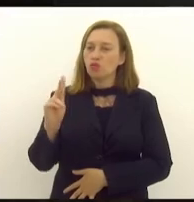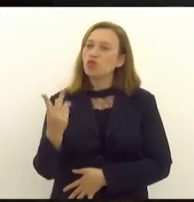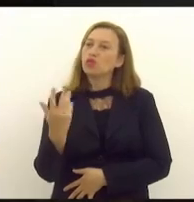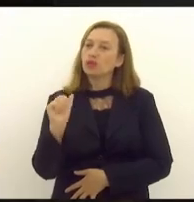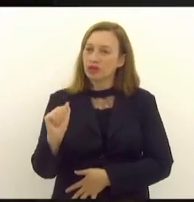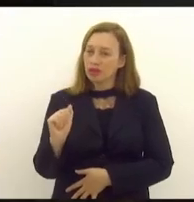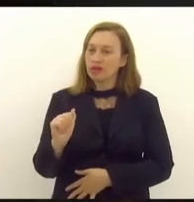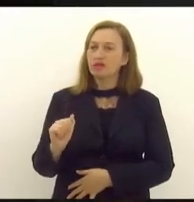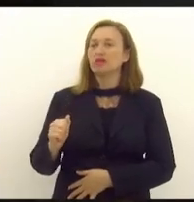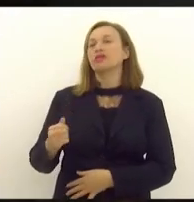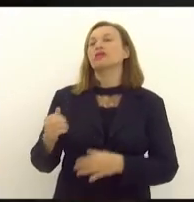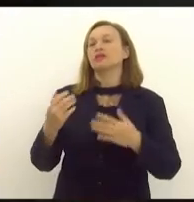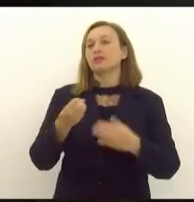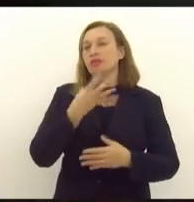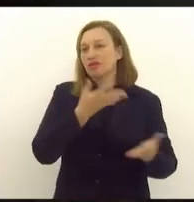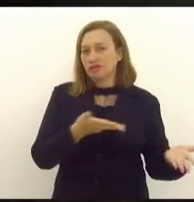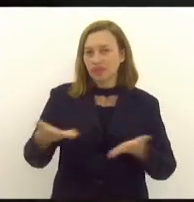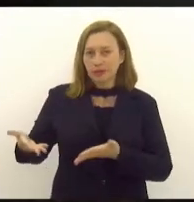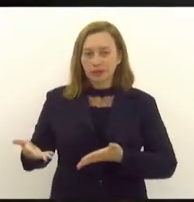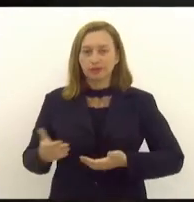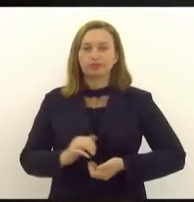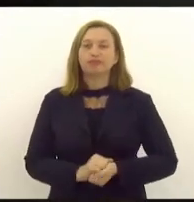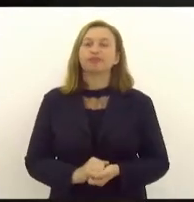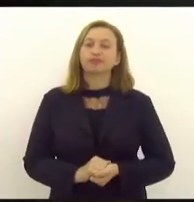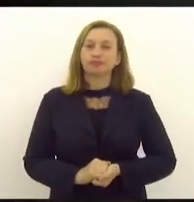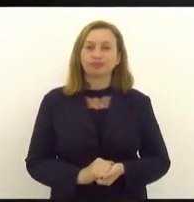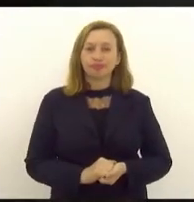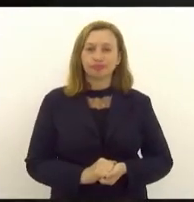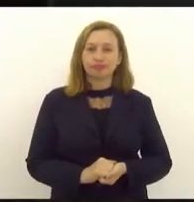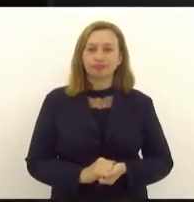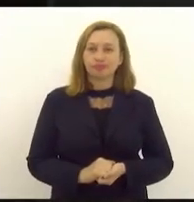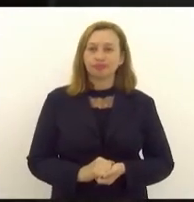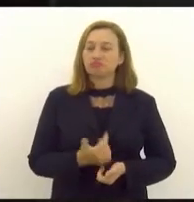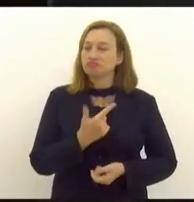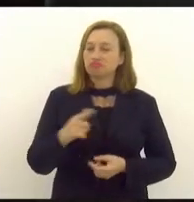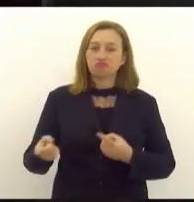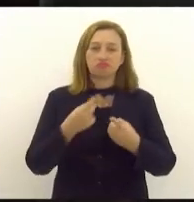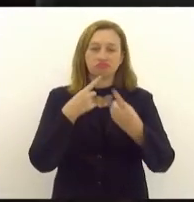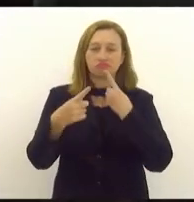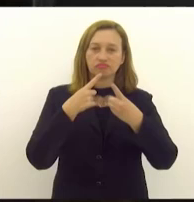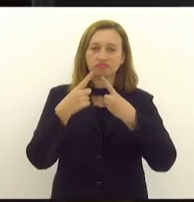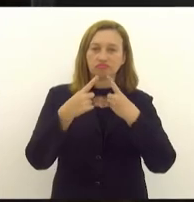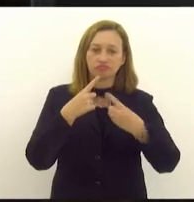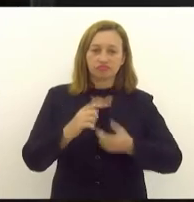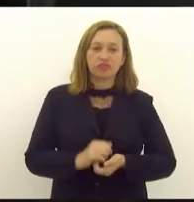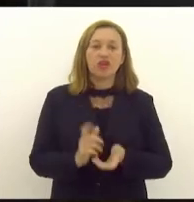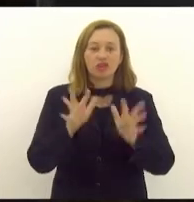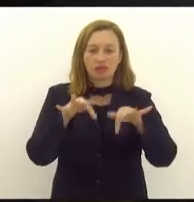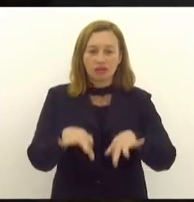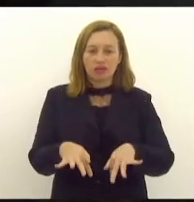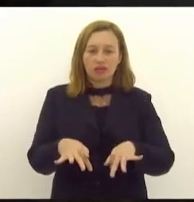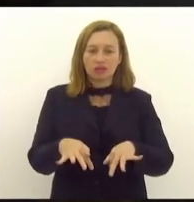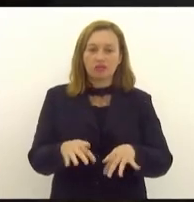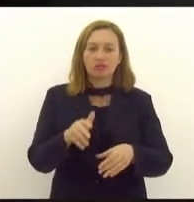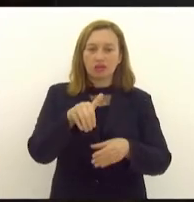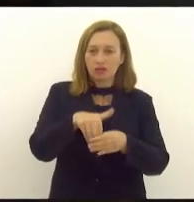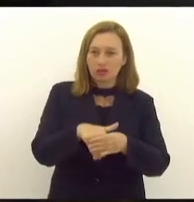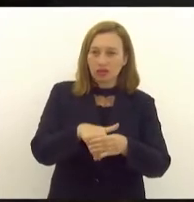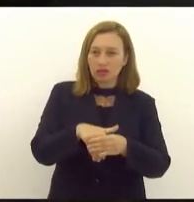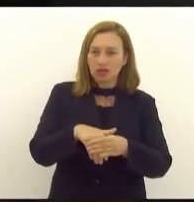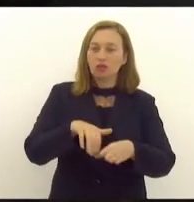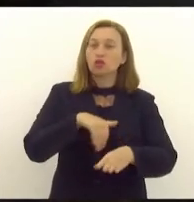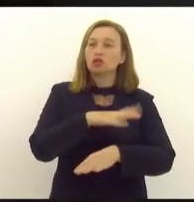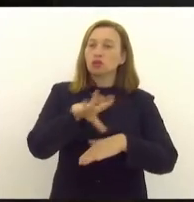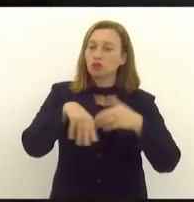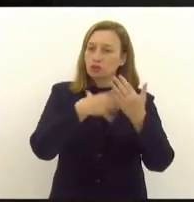na casa seja bem-vindo este Parlamento não havendo mais Quem Queira discutir encerrado a discussão em votação